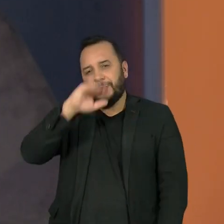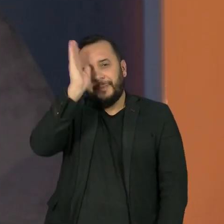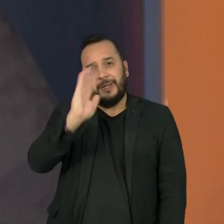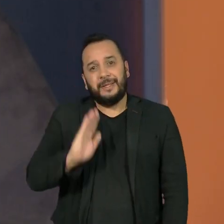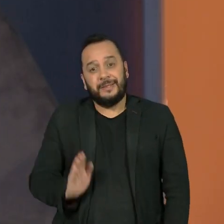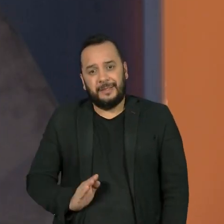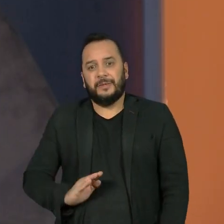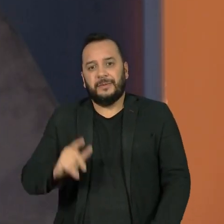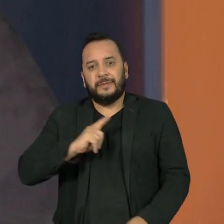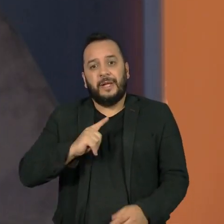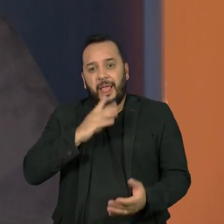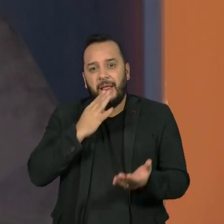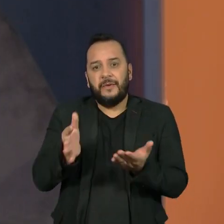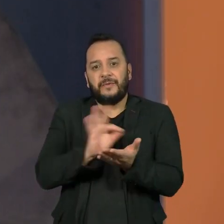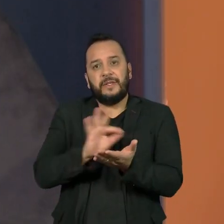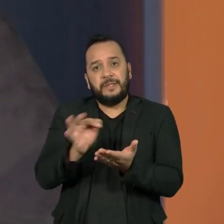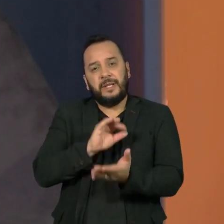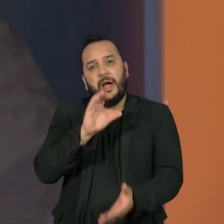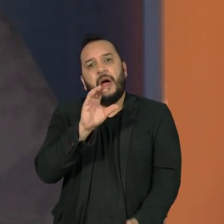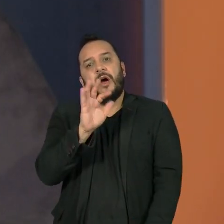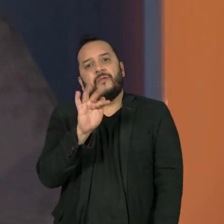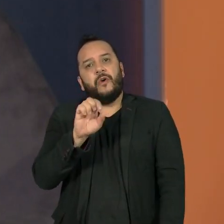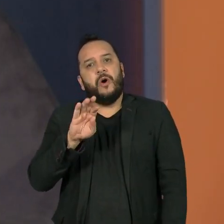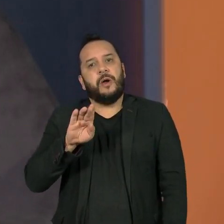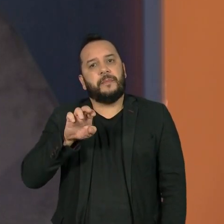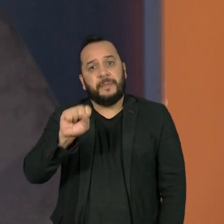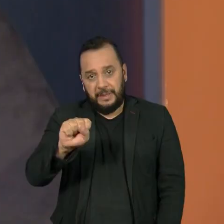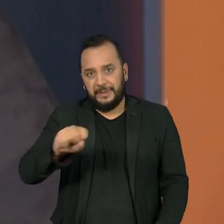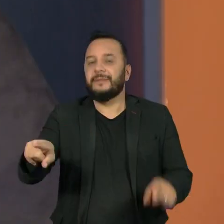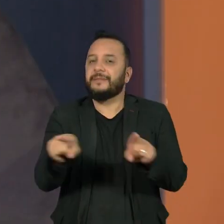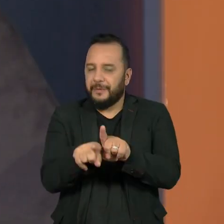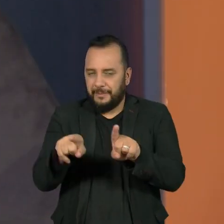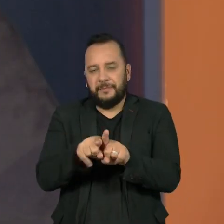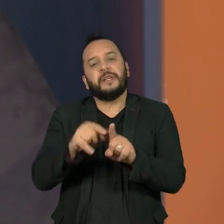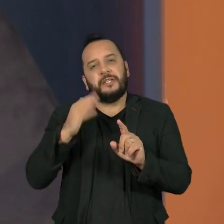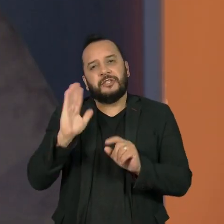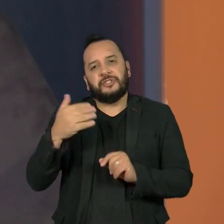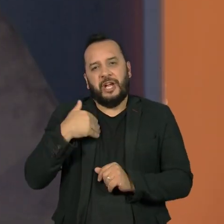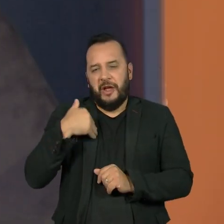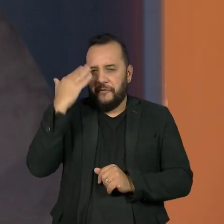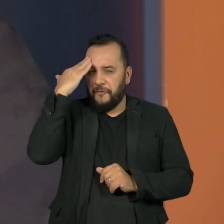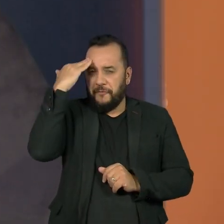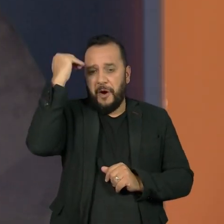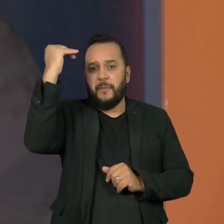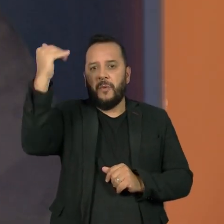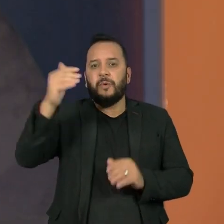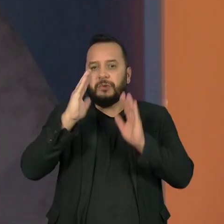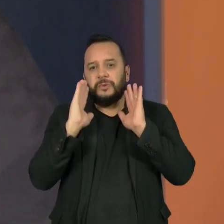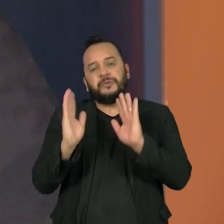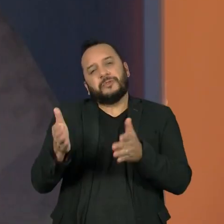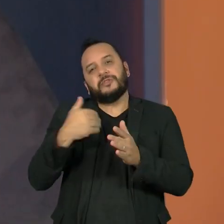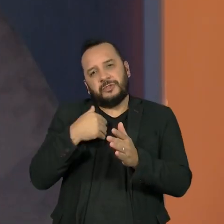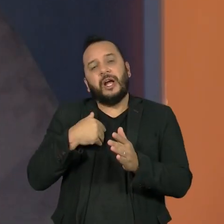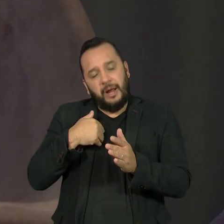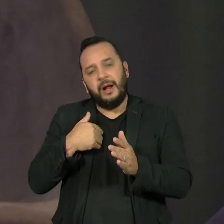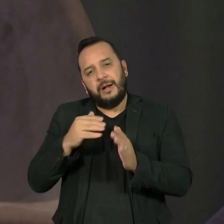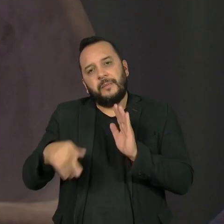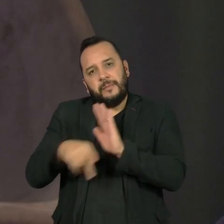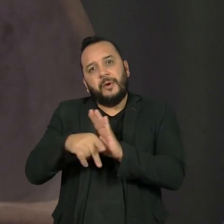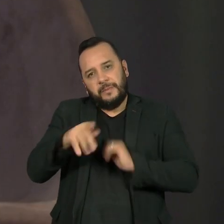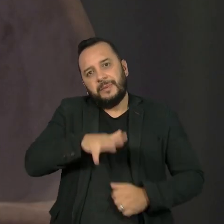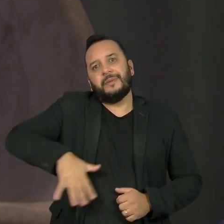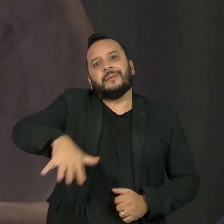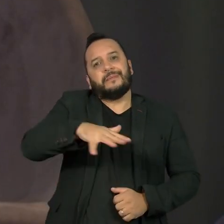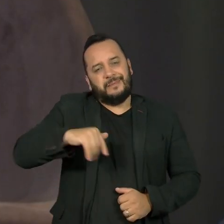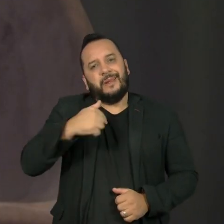uma das 100 personalidades negras mais influentes da lusofonia, segundo a Bantuman. Seja bem-vindo. Muito